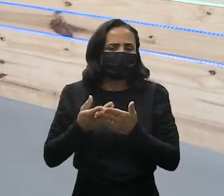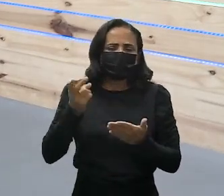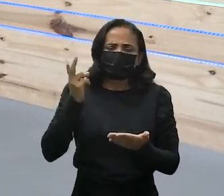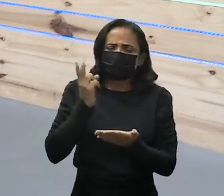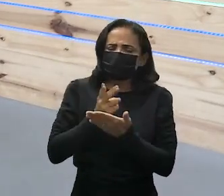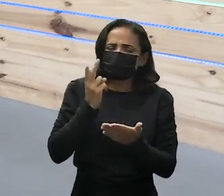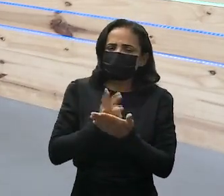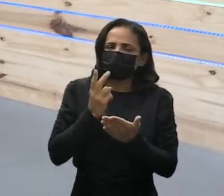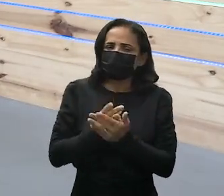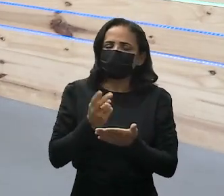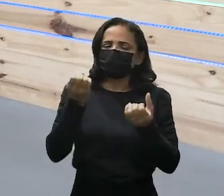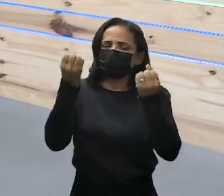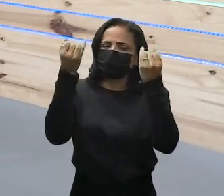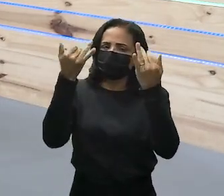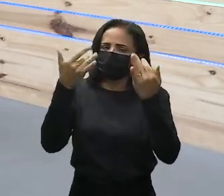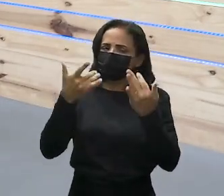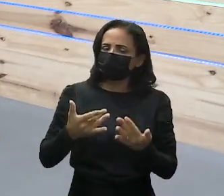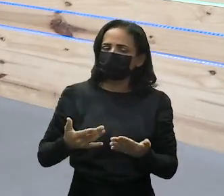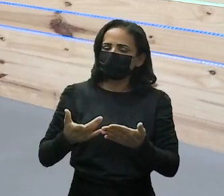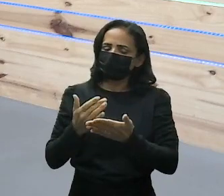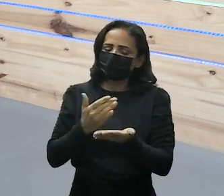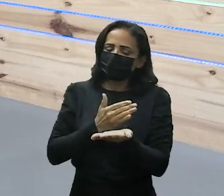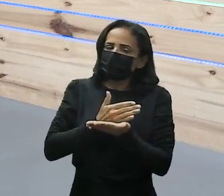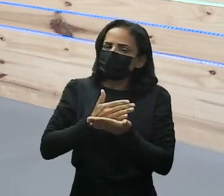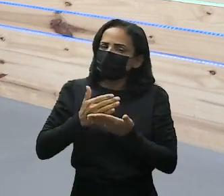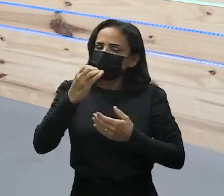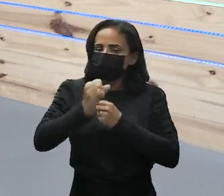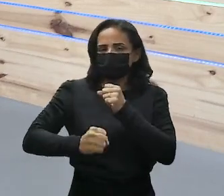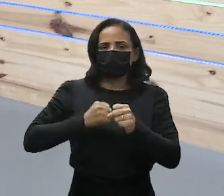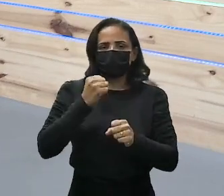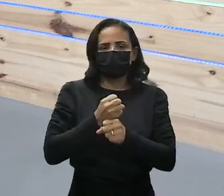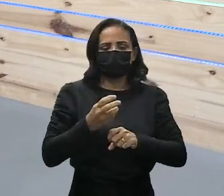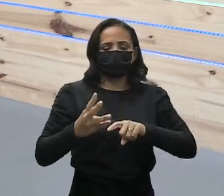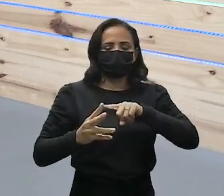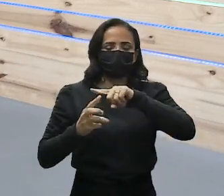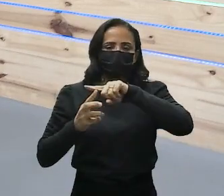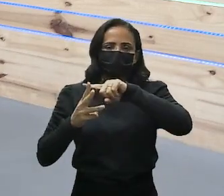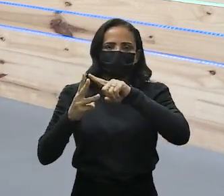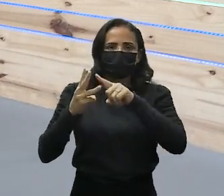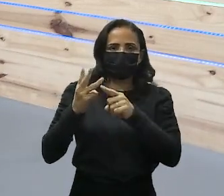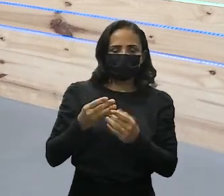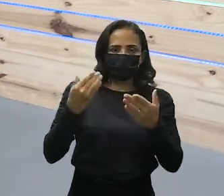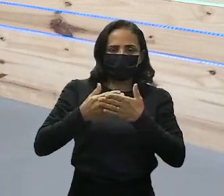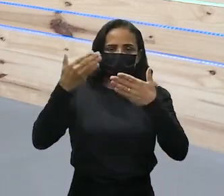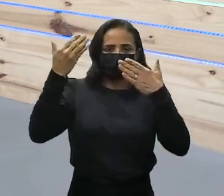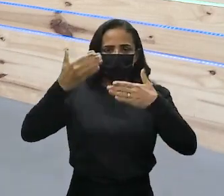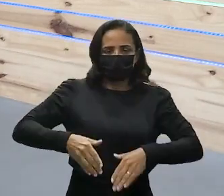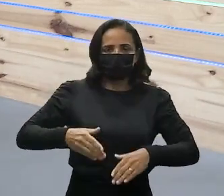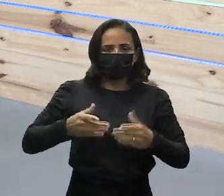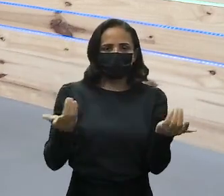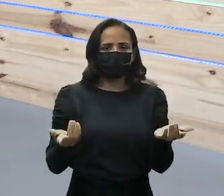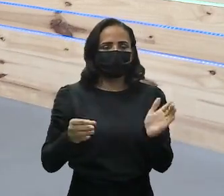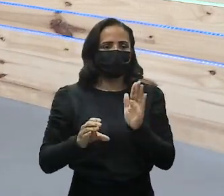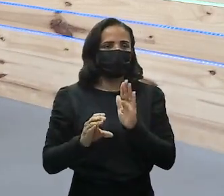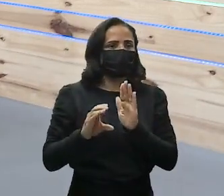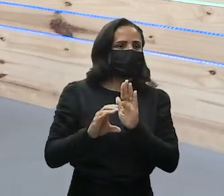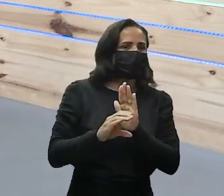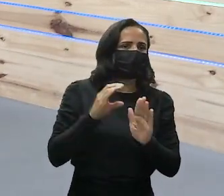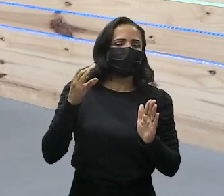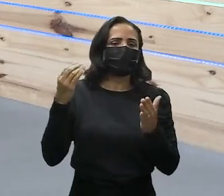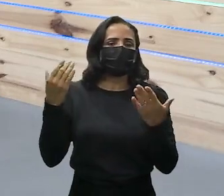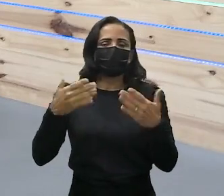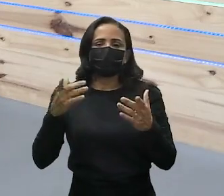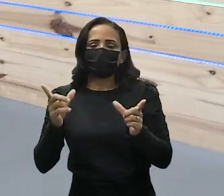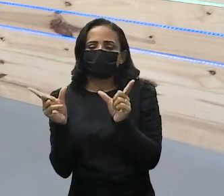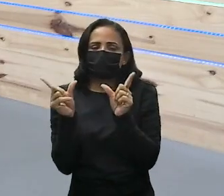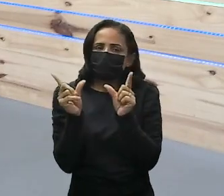batendo na tecla desde o começo desse ano com vocês. A gente só tem 3 assuntos. É a prova que tem menos capítulos. Claro, mas tem capítulos um